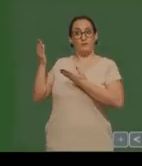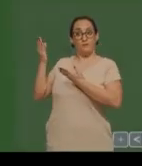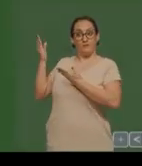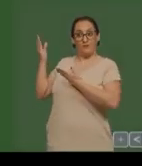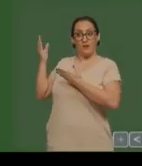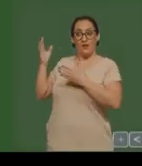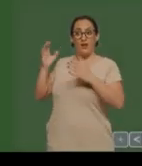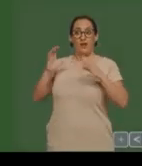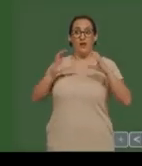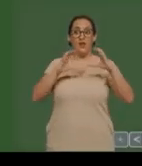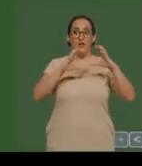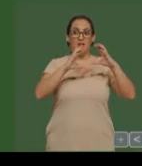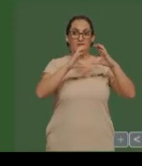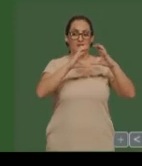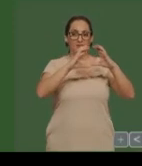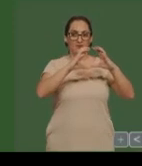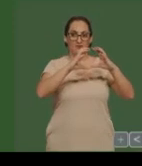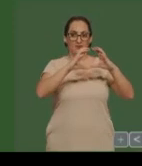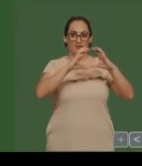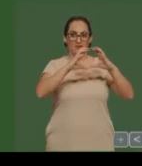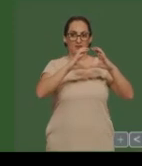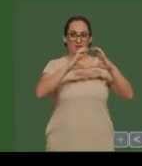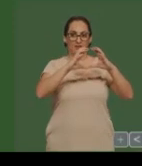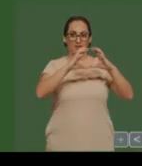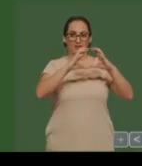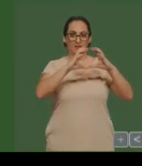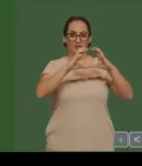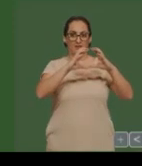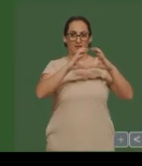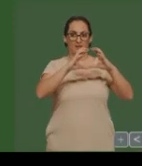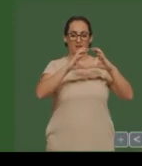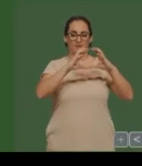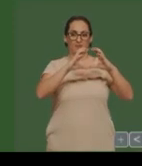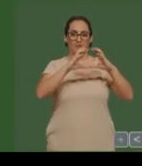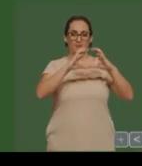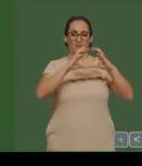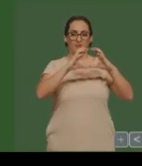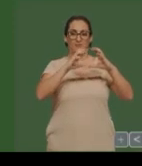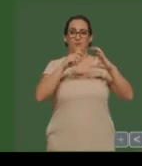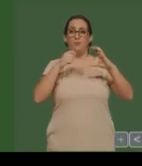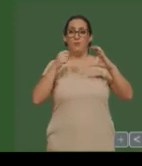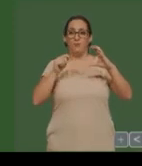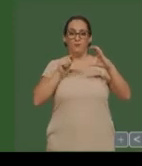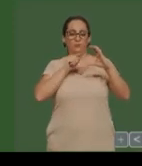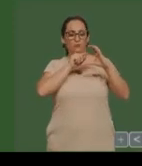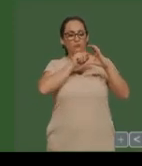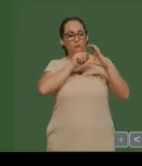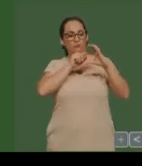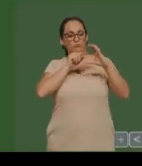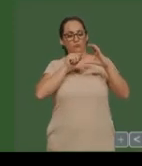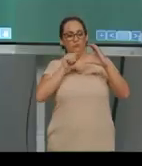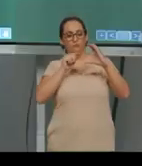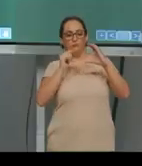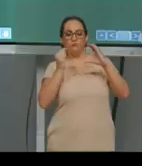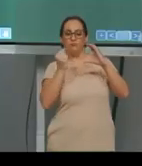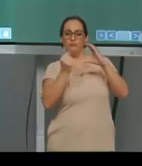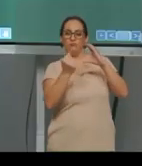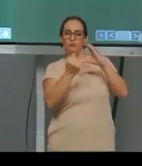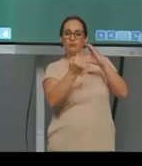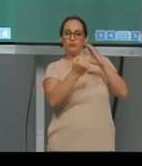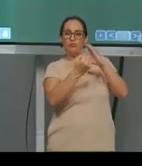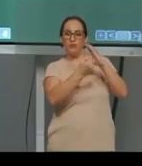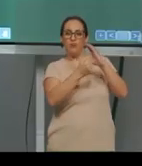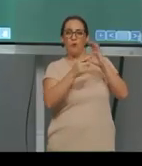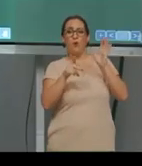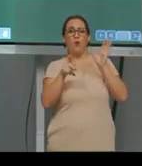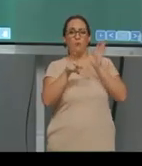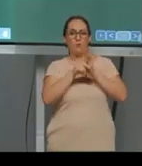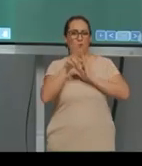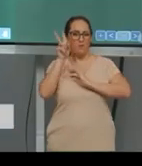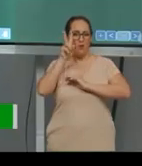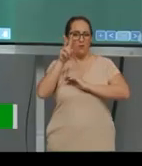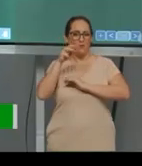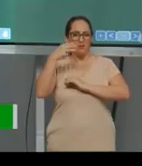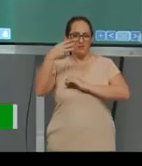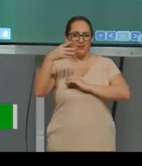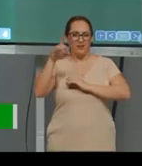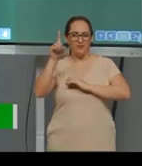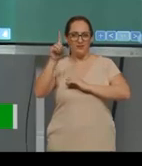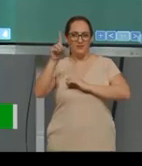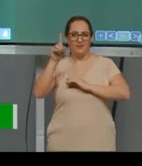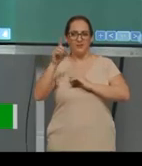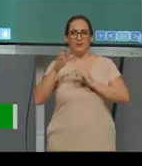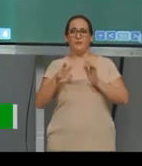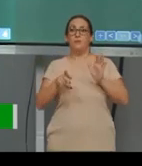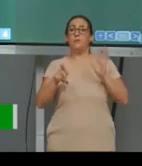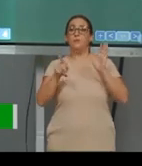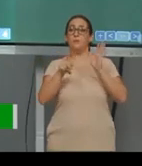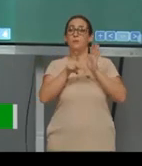ó. Geralmente, esfera a gente faz assim, né? Pra gente recordar que é 3D. Então, uma esfera de raio R.